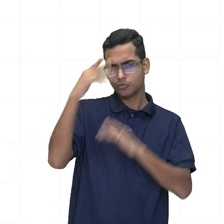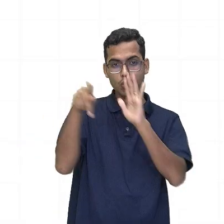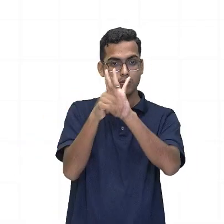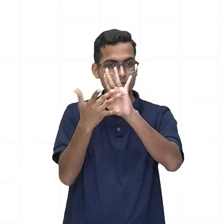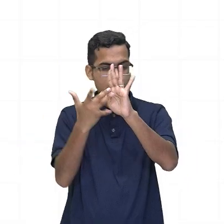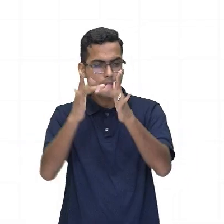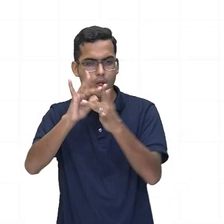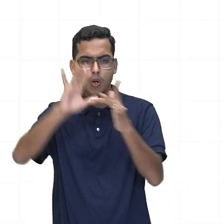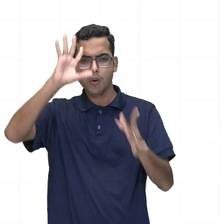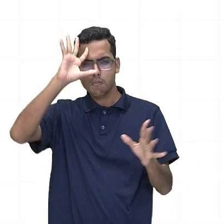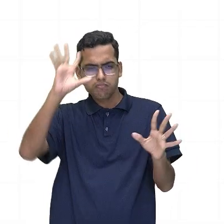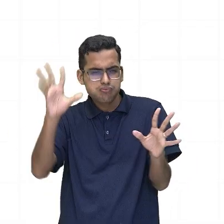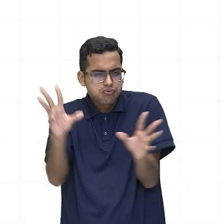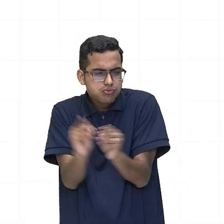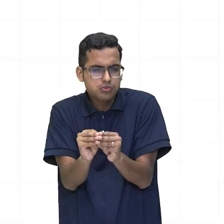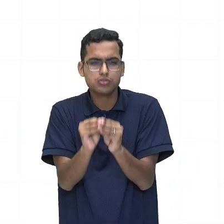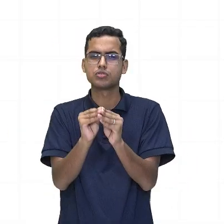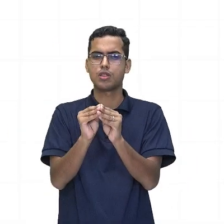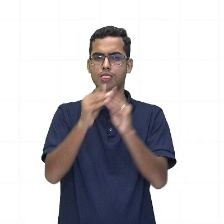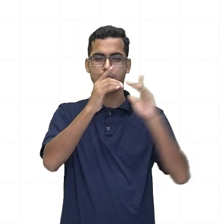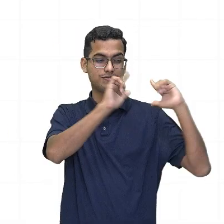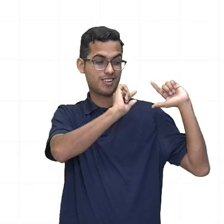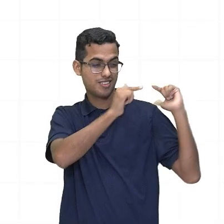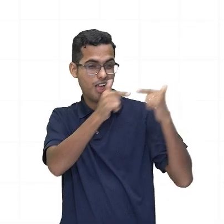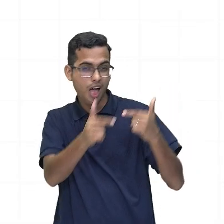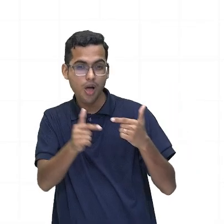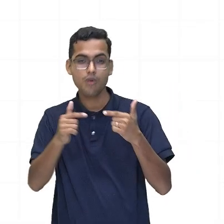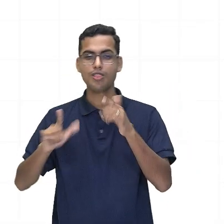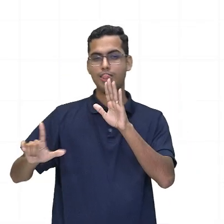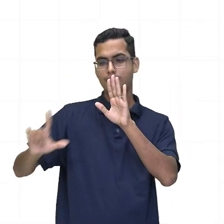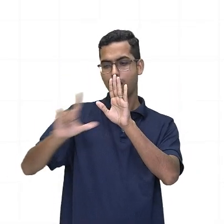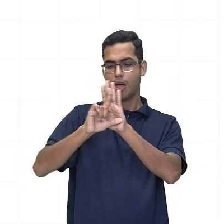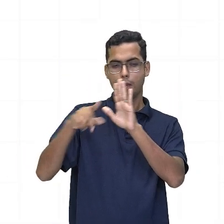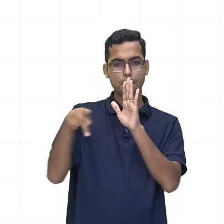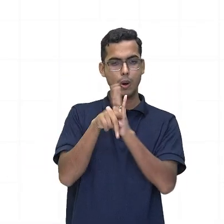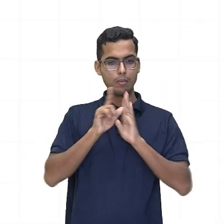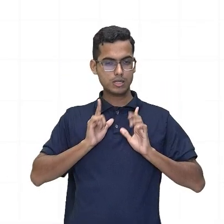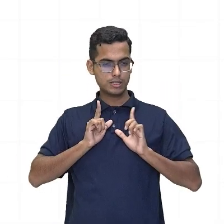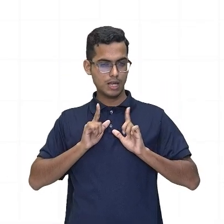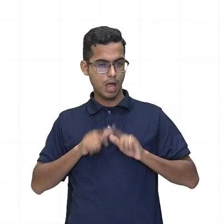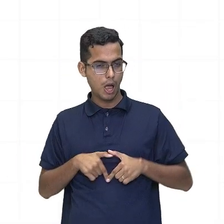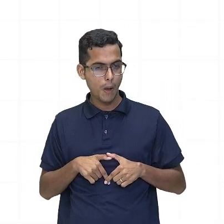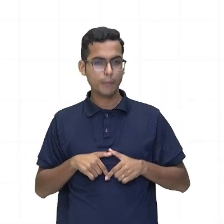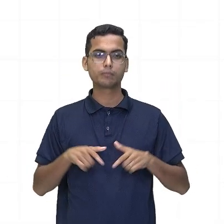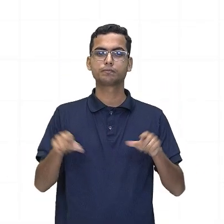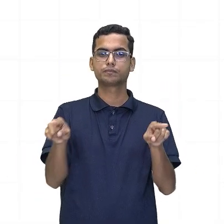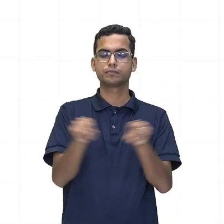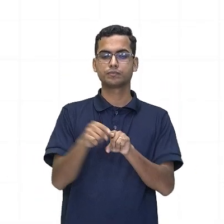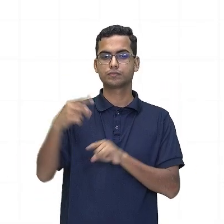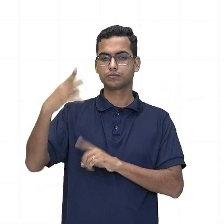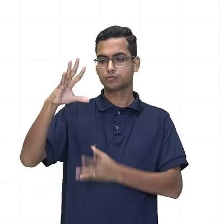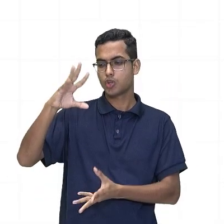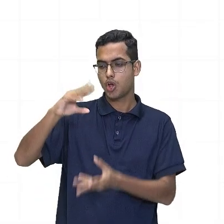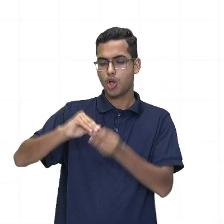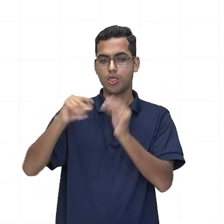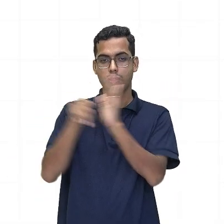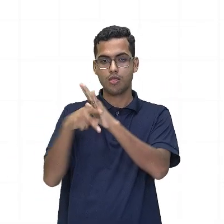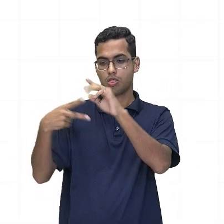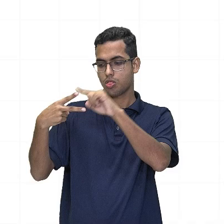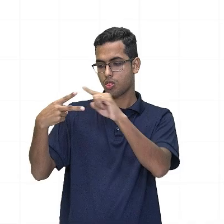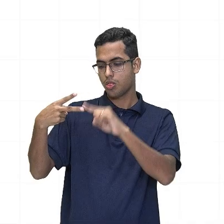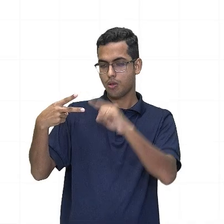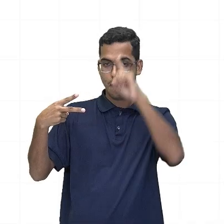resume toda a tradição e a antiga lei de Israel em apenas 2 mandamentos que devem orientar a vida